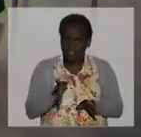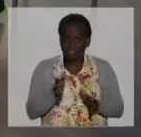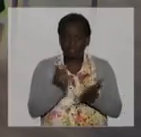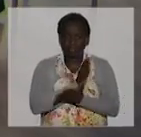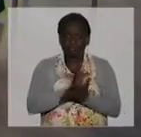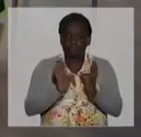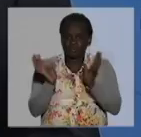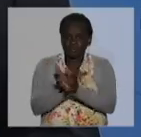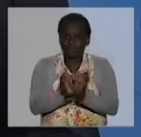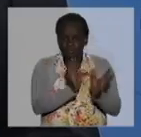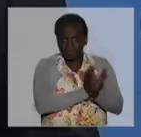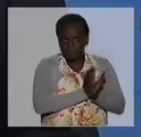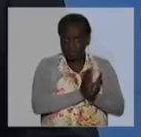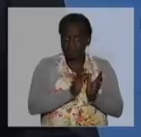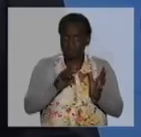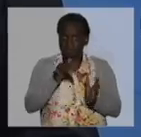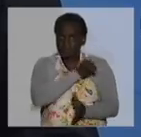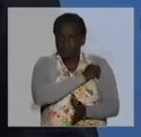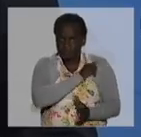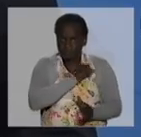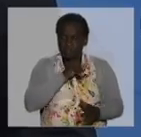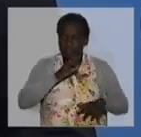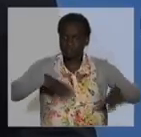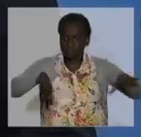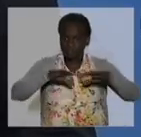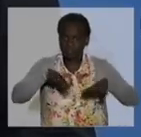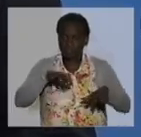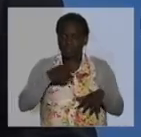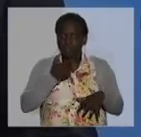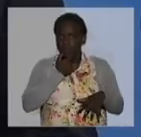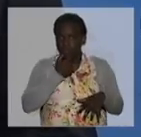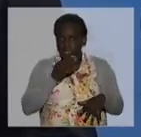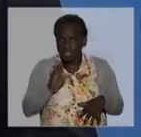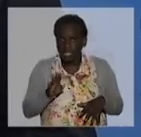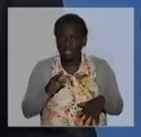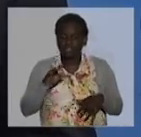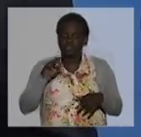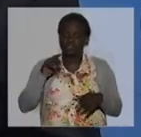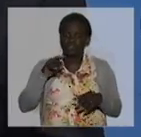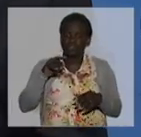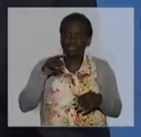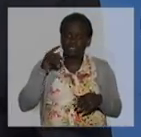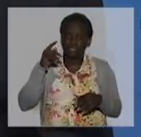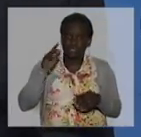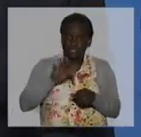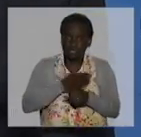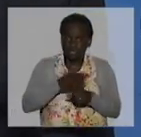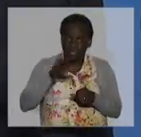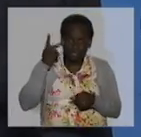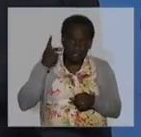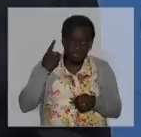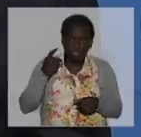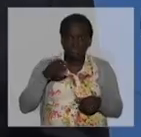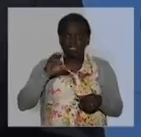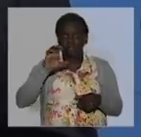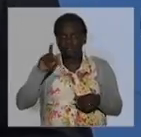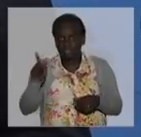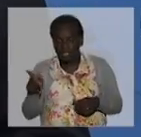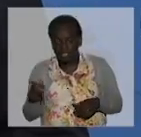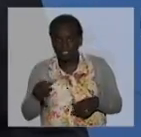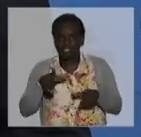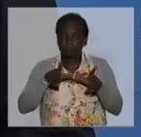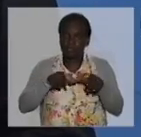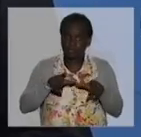clubes do Rio de Janeiro, Zona da Leopoldina, Bom Sucesso, ali São Cristóvão, da Zona Oeste, Campo Grande, o